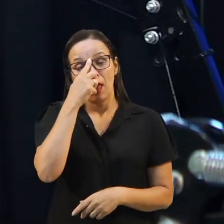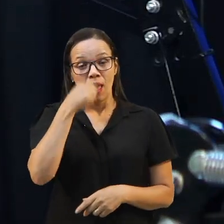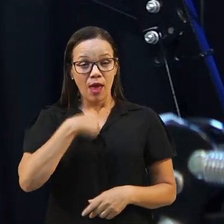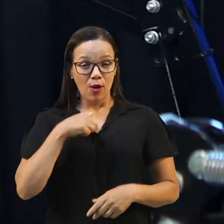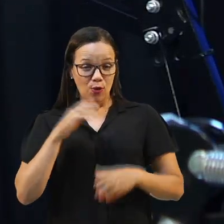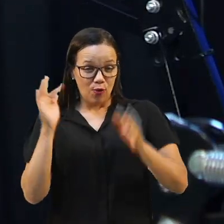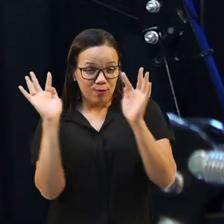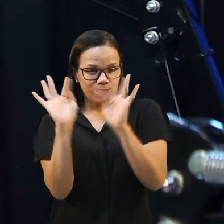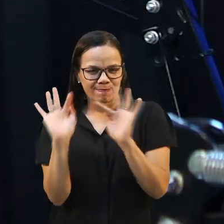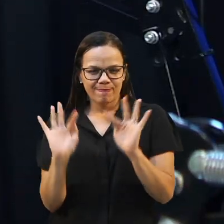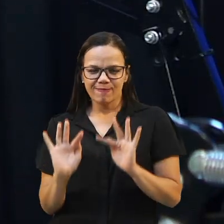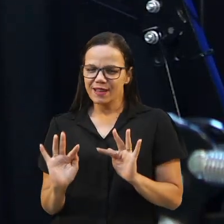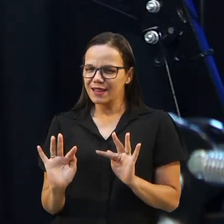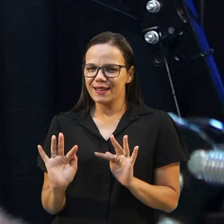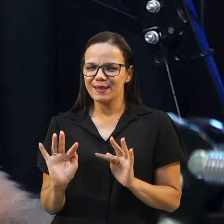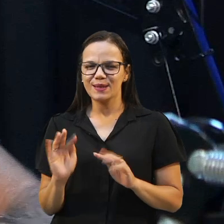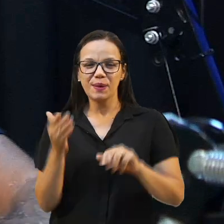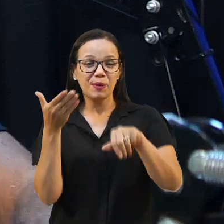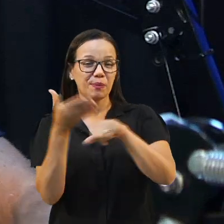uma vez, né, de